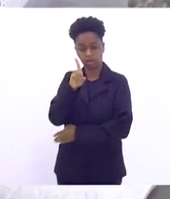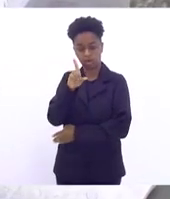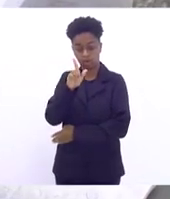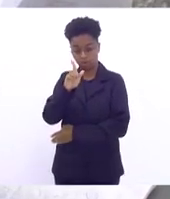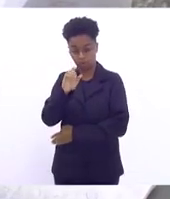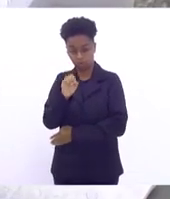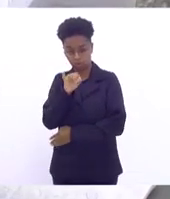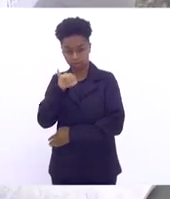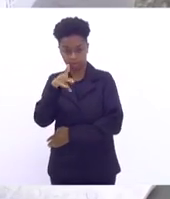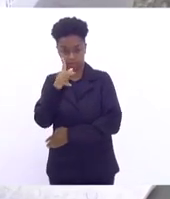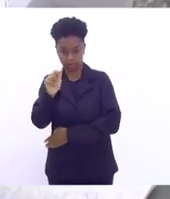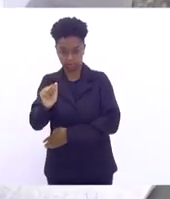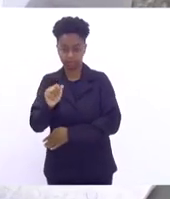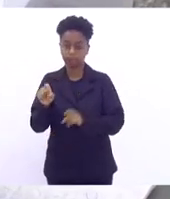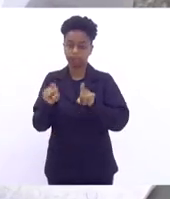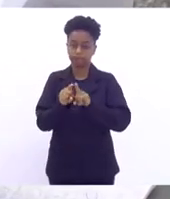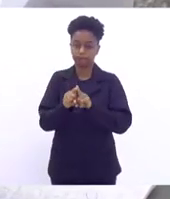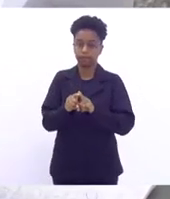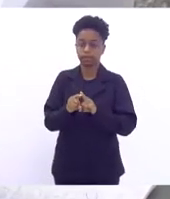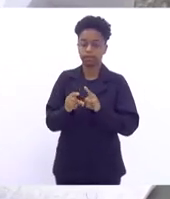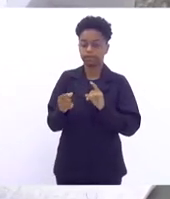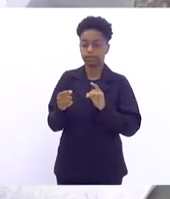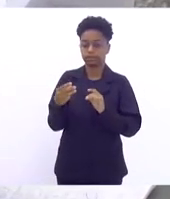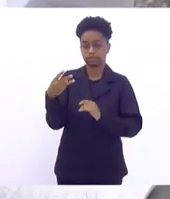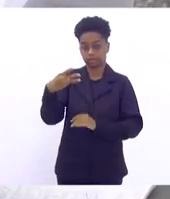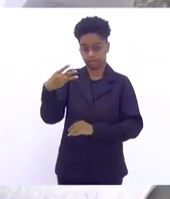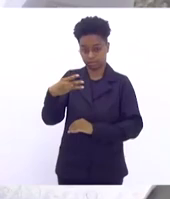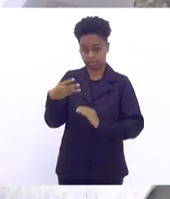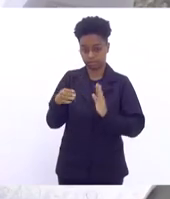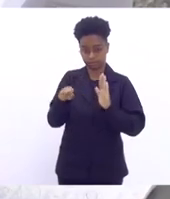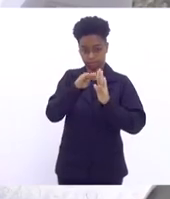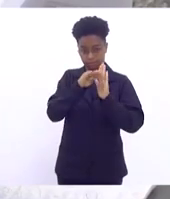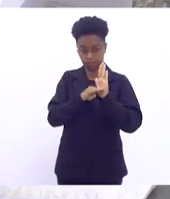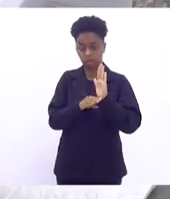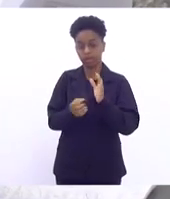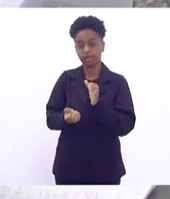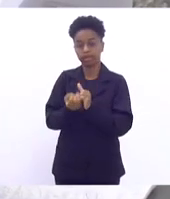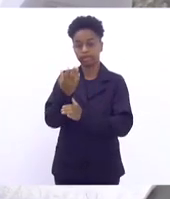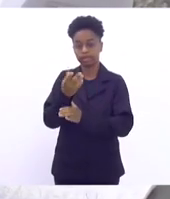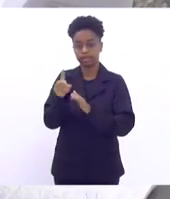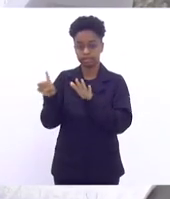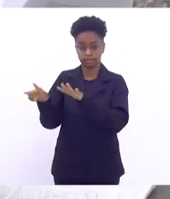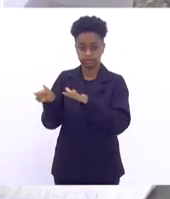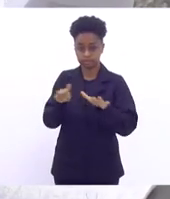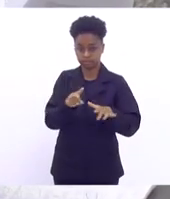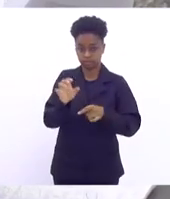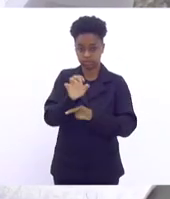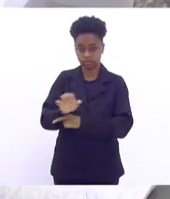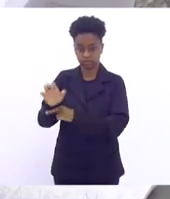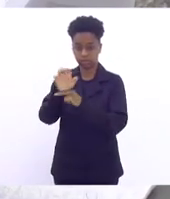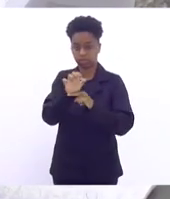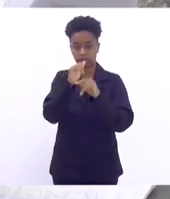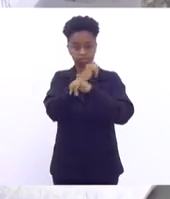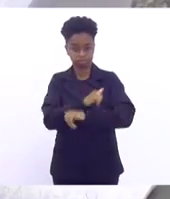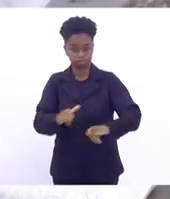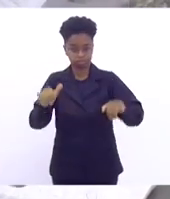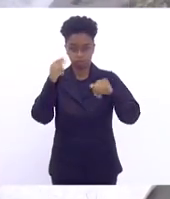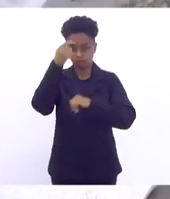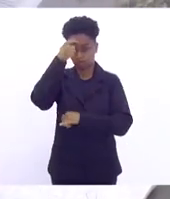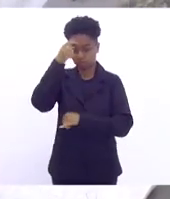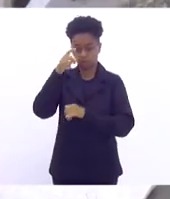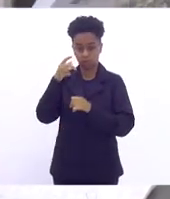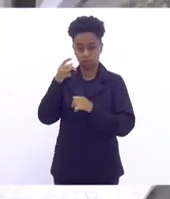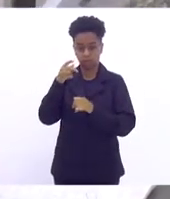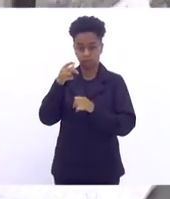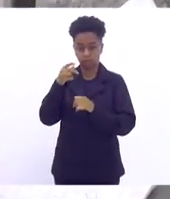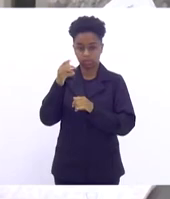gente tem o item 3 da pauta do deputado Daniel librelon que cria a semana Estadual de campanha de conscientização contra o afogamento